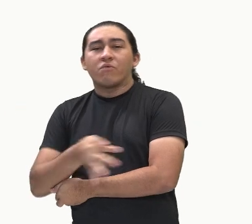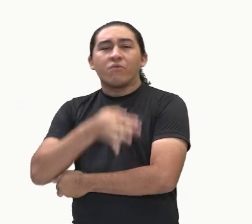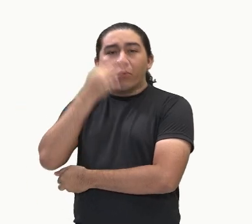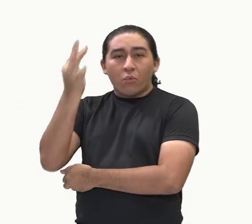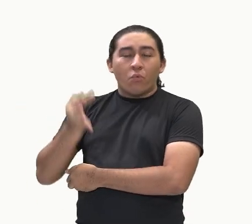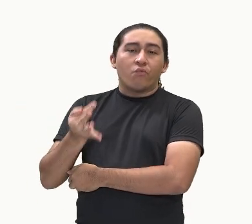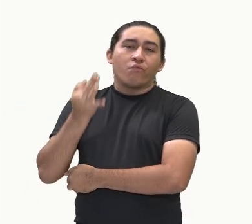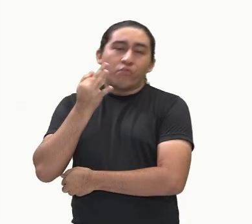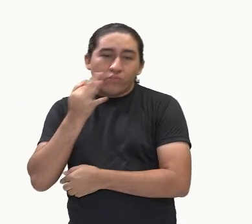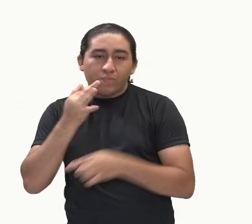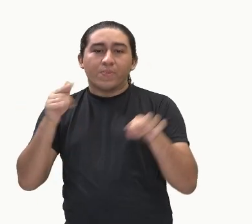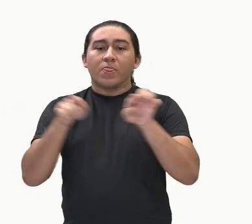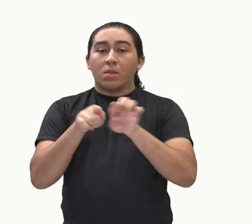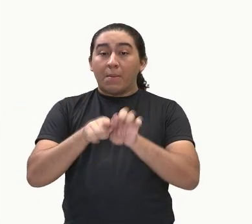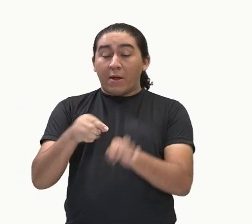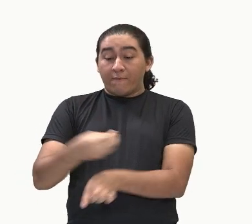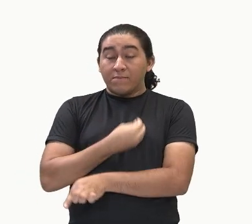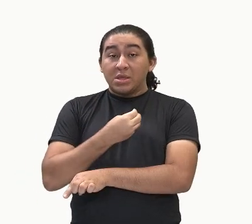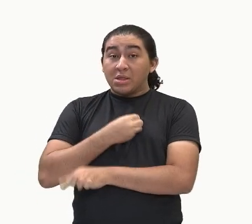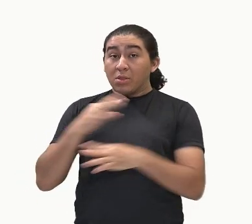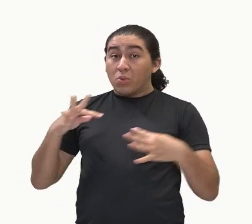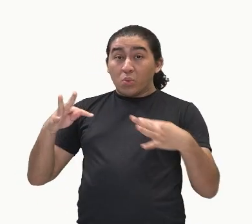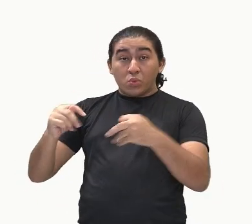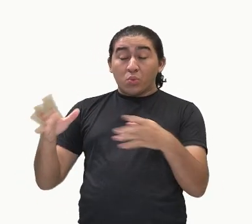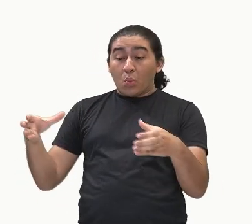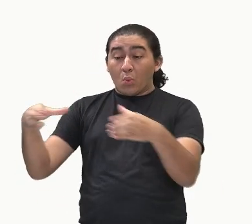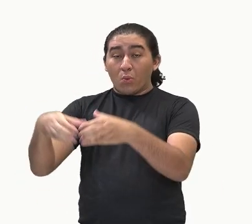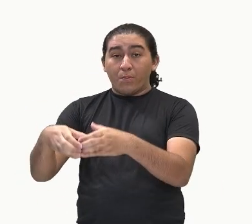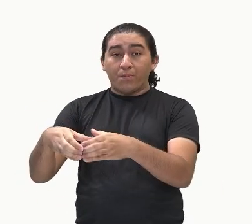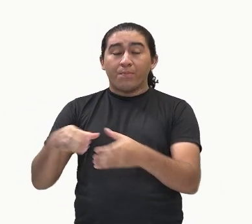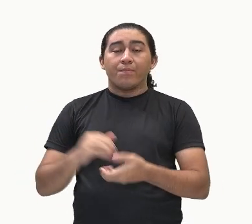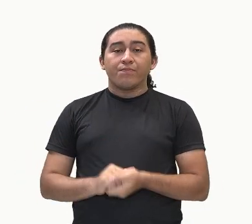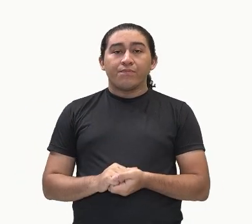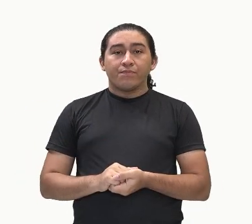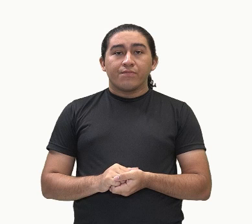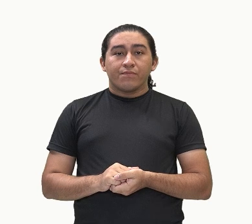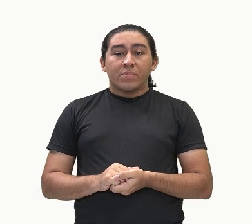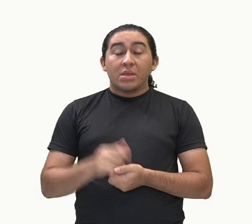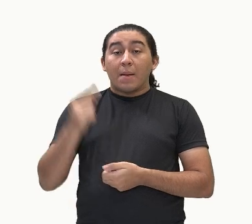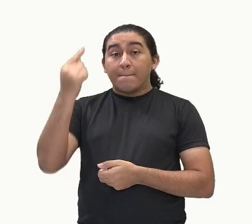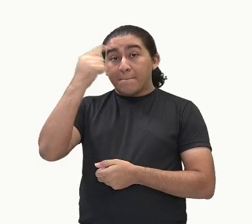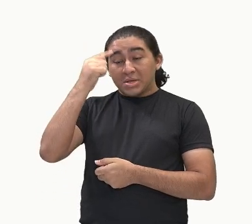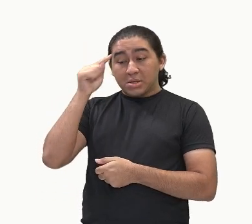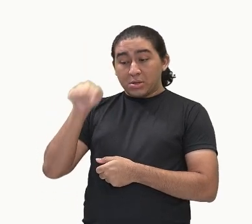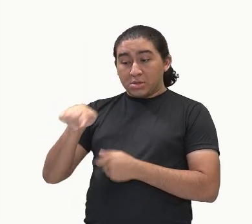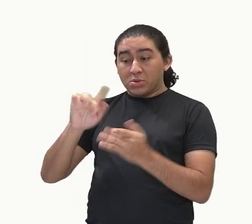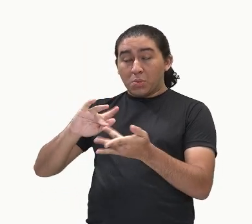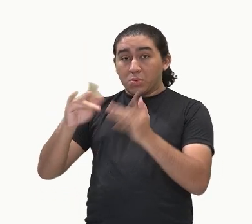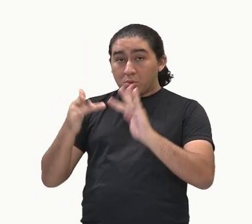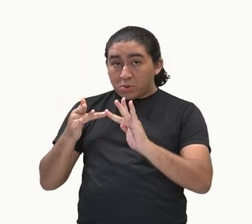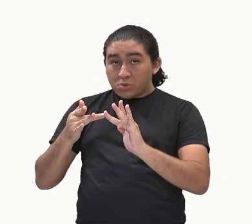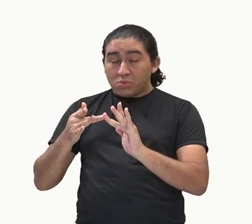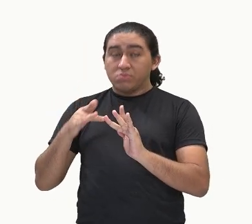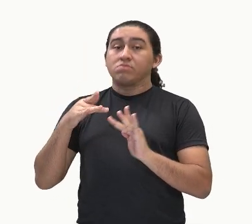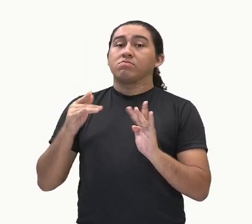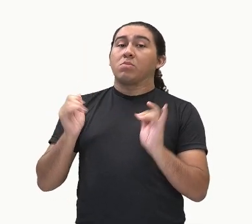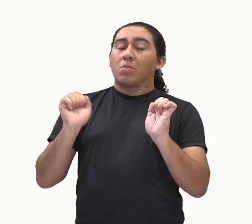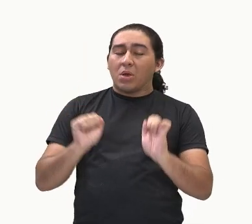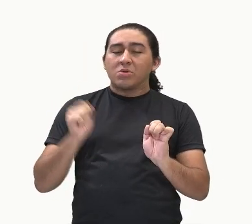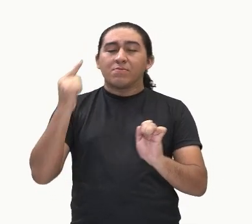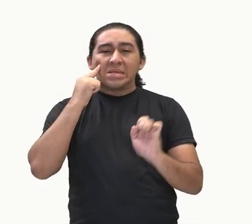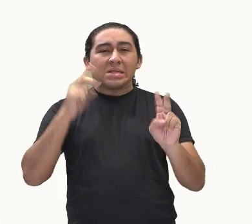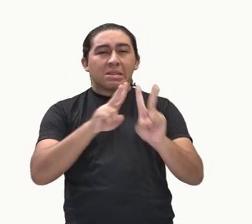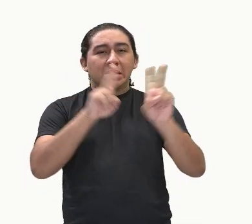vida. Quando falamos desse cenário amazonense, podemos falar, por exemplo, de grupos